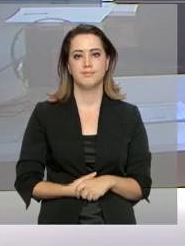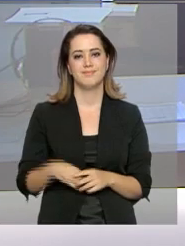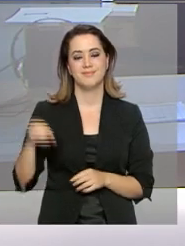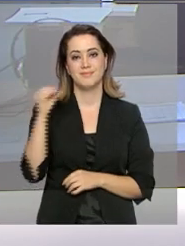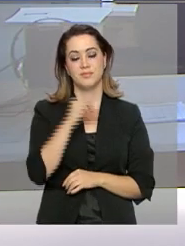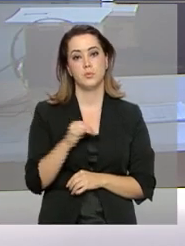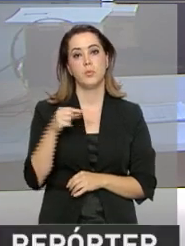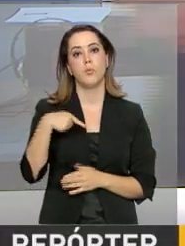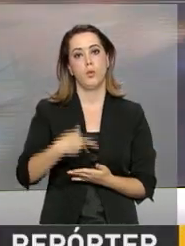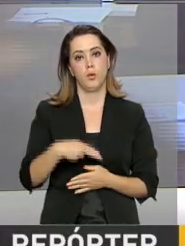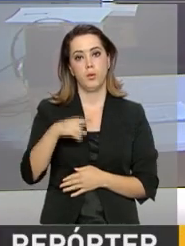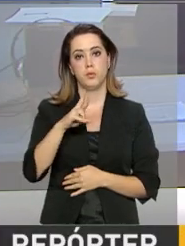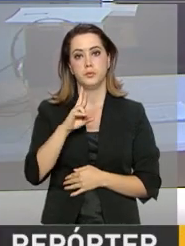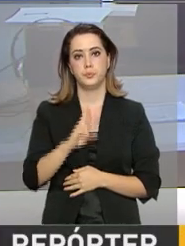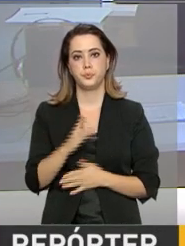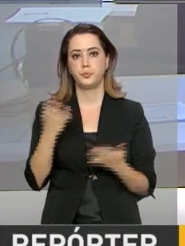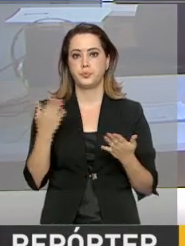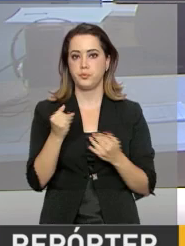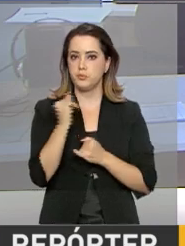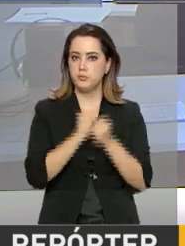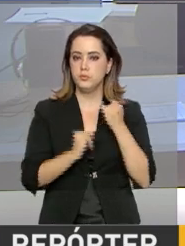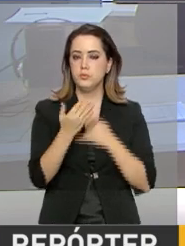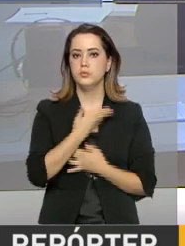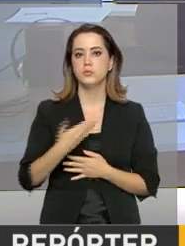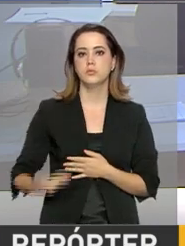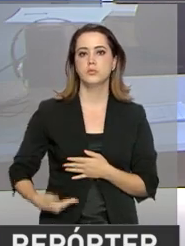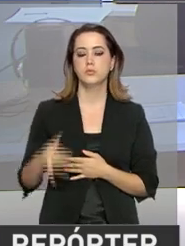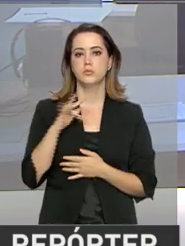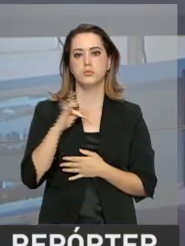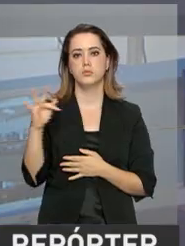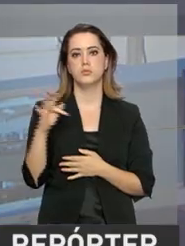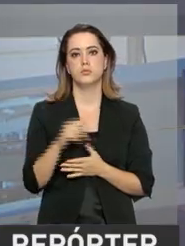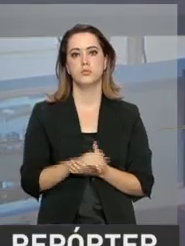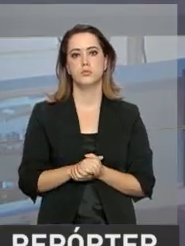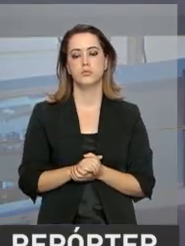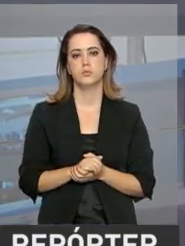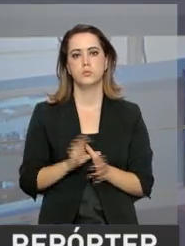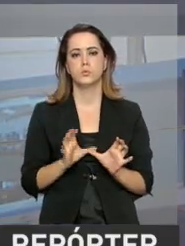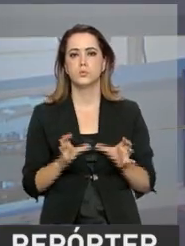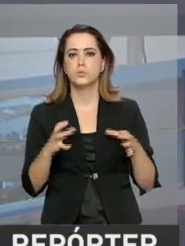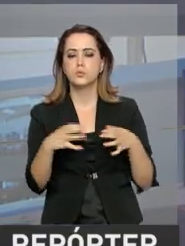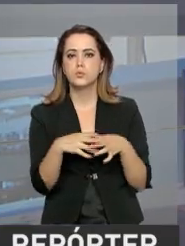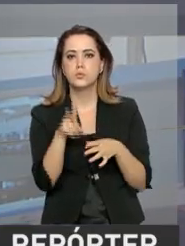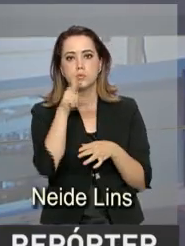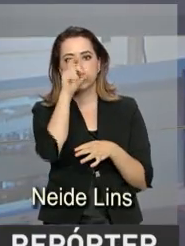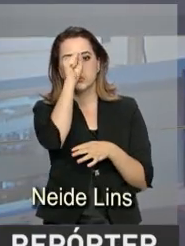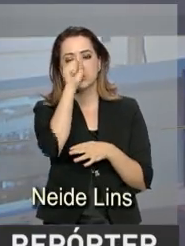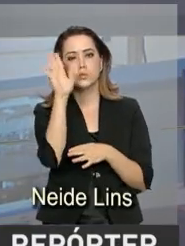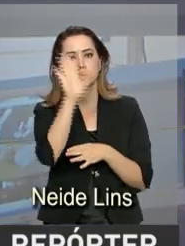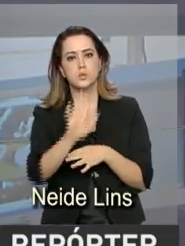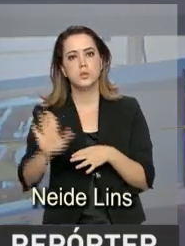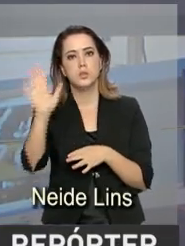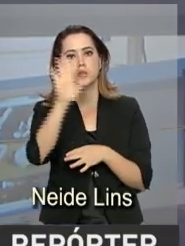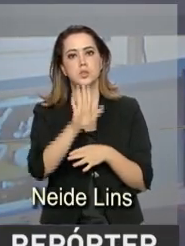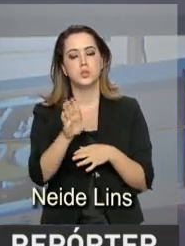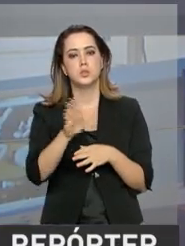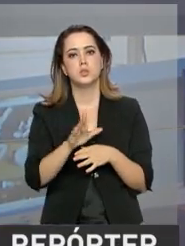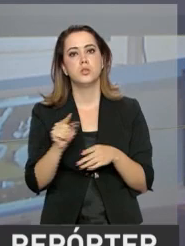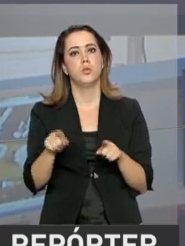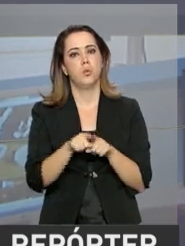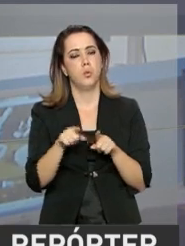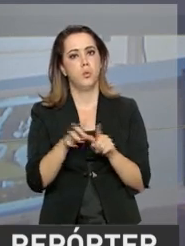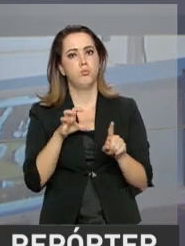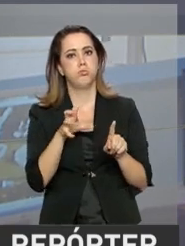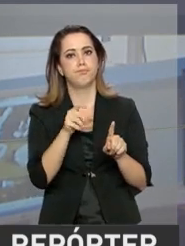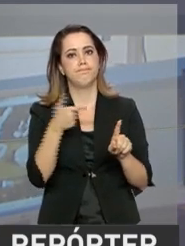Olá este é o repórter NBR com as notícias do governo federal uma equipe da força nacional foi atingida por tiros nesta